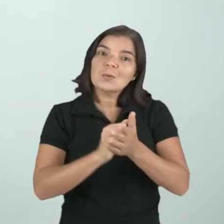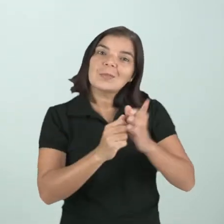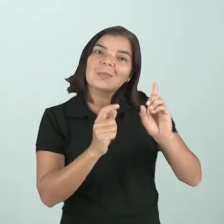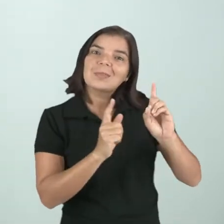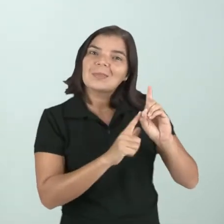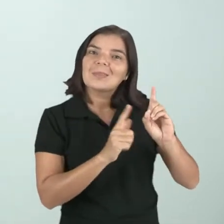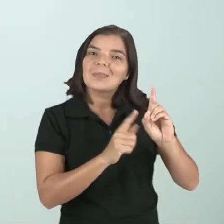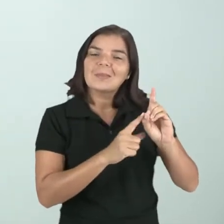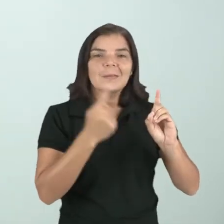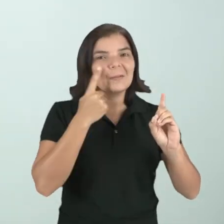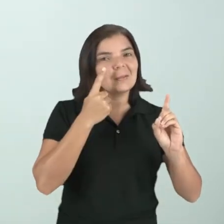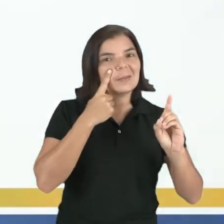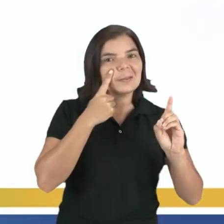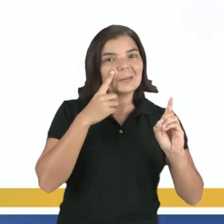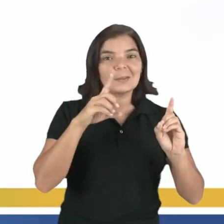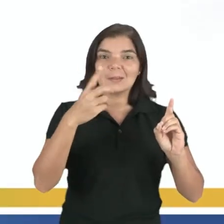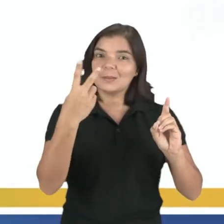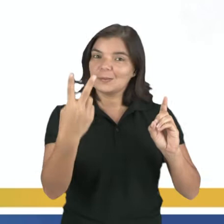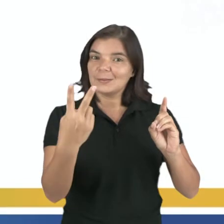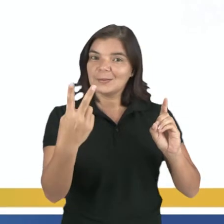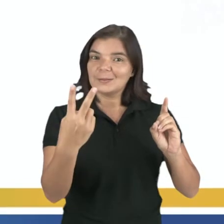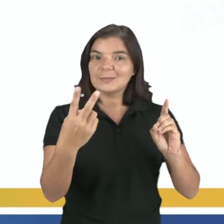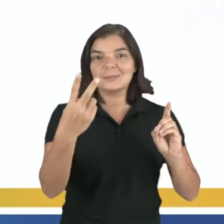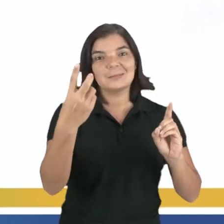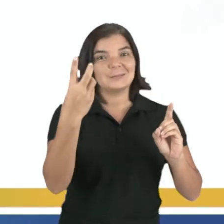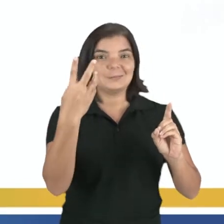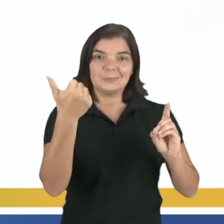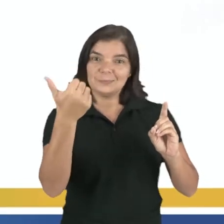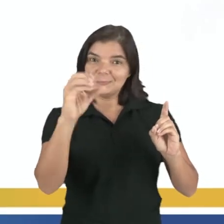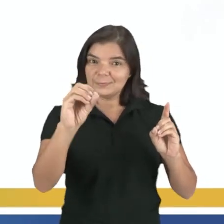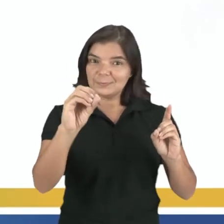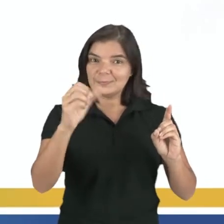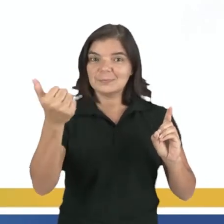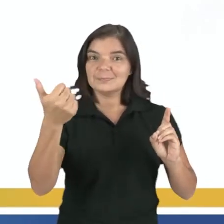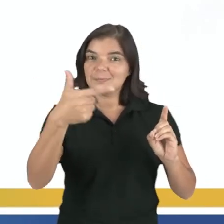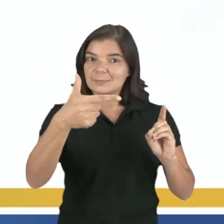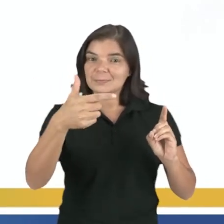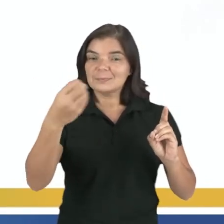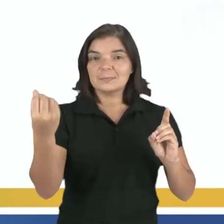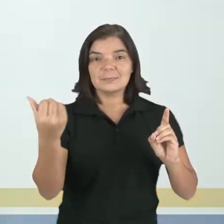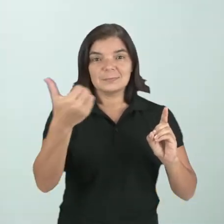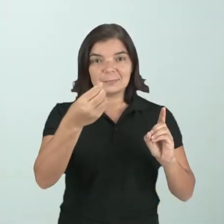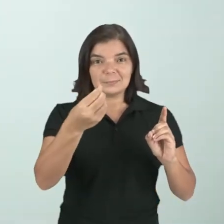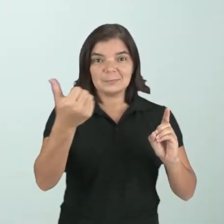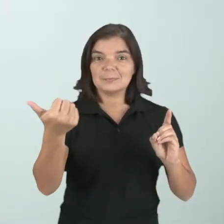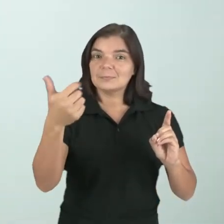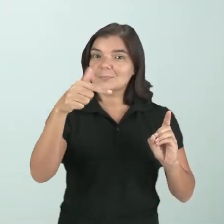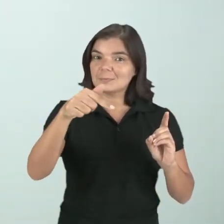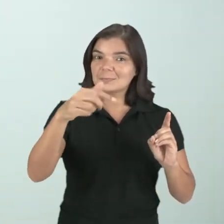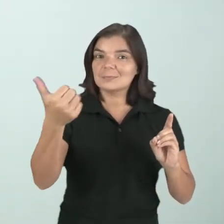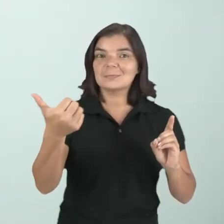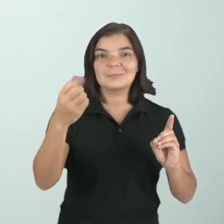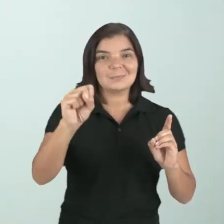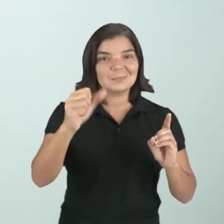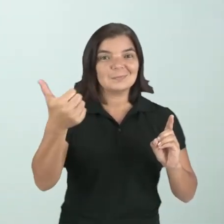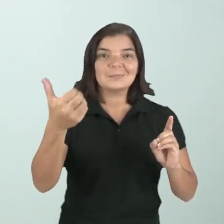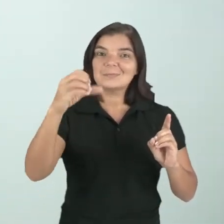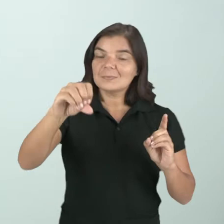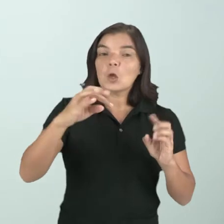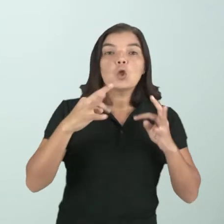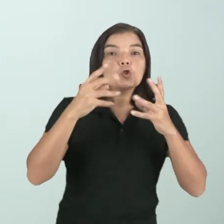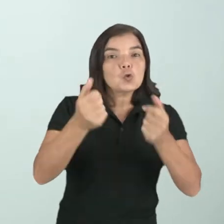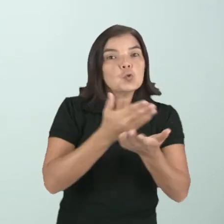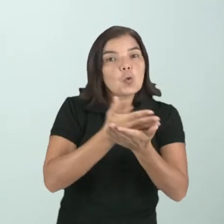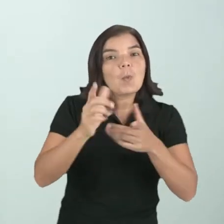extenso. Repare, 2, 10, 12, 16, 17, 18, 19. Todos